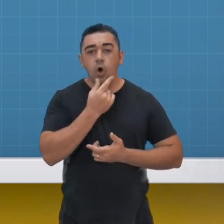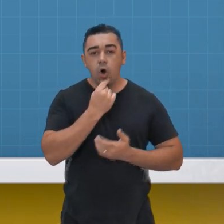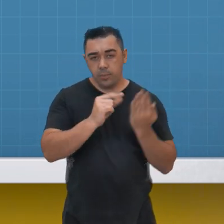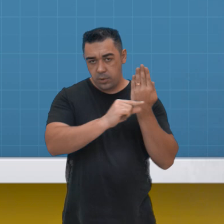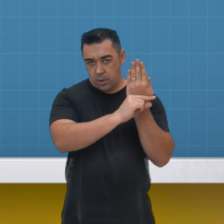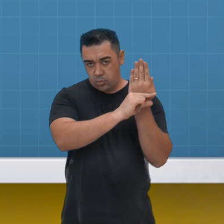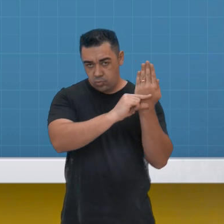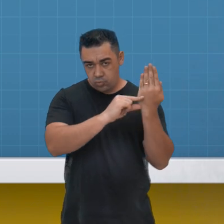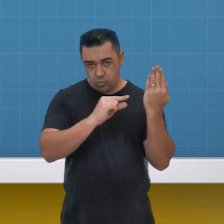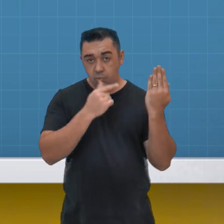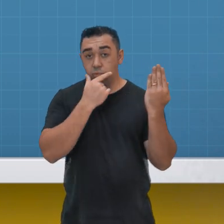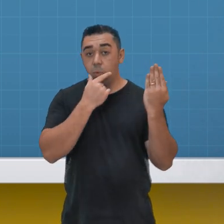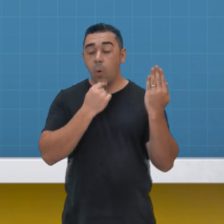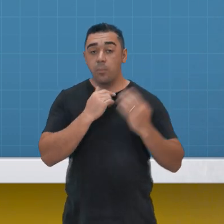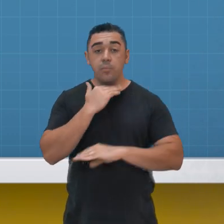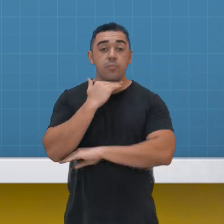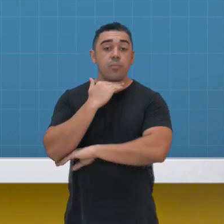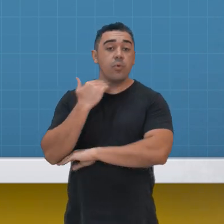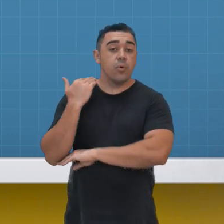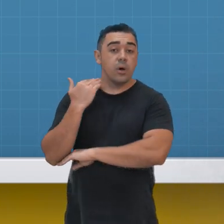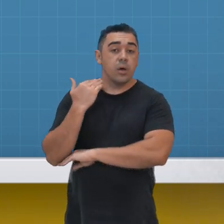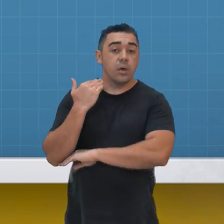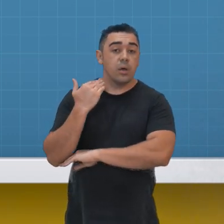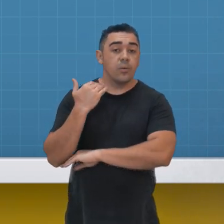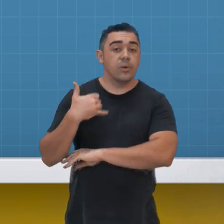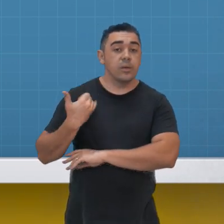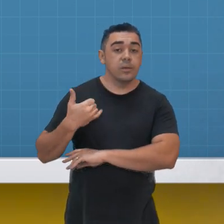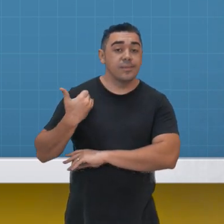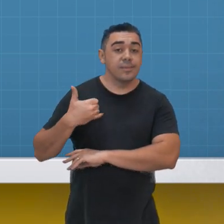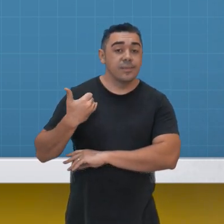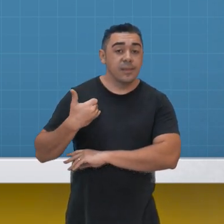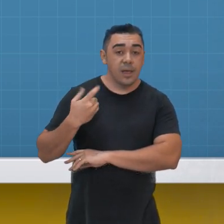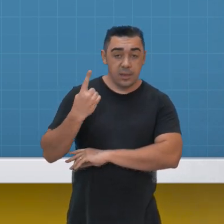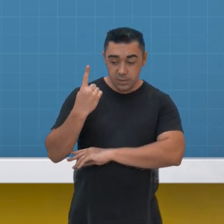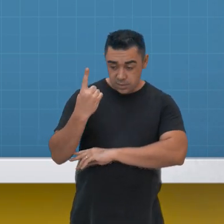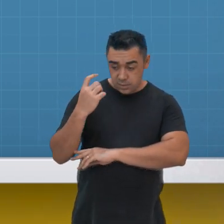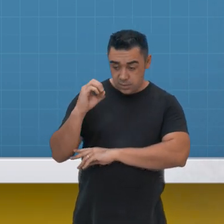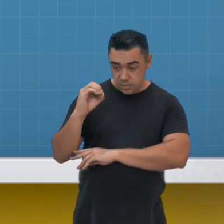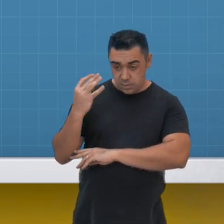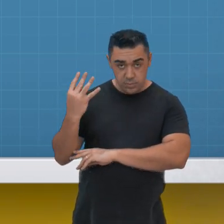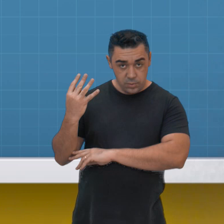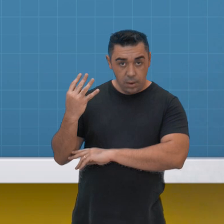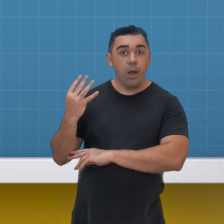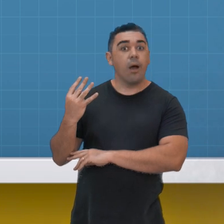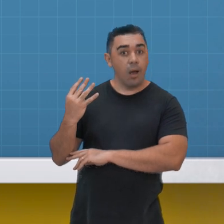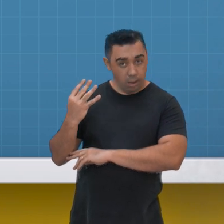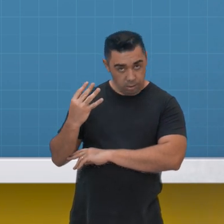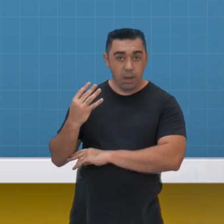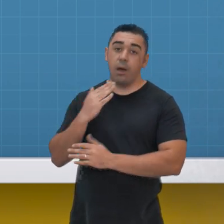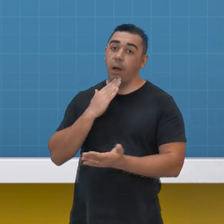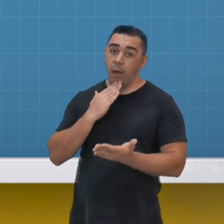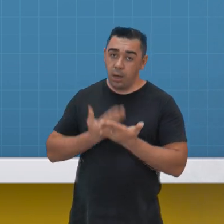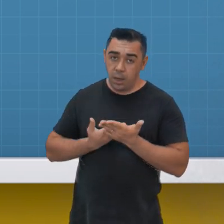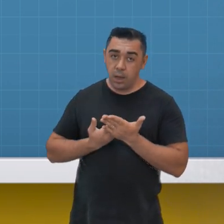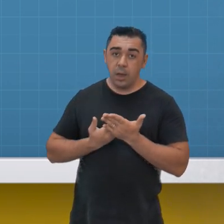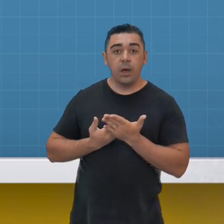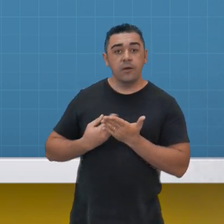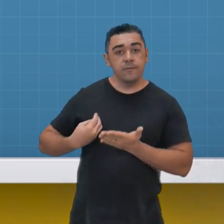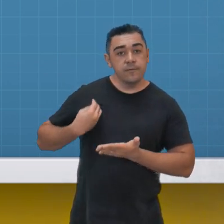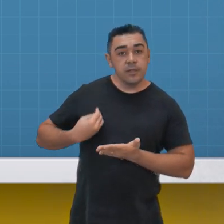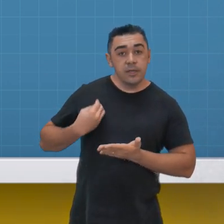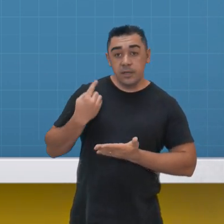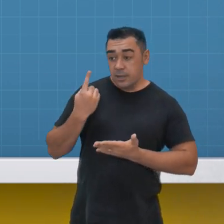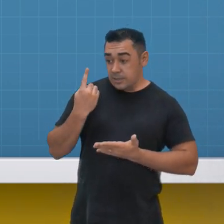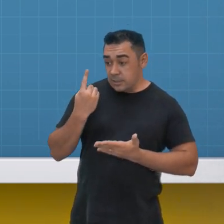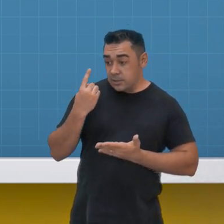um cara que morreu aos 104 anos. Vocês acreditam nisso? Ele